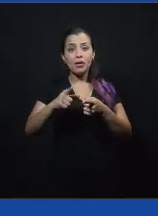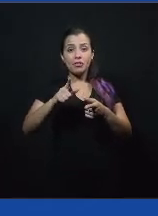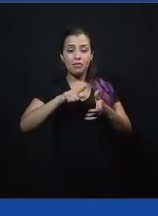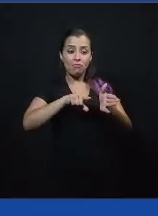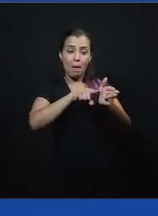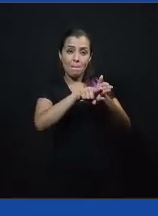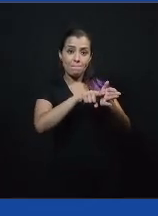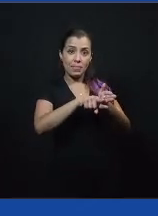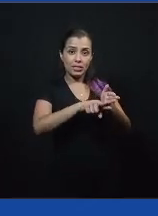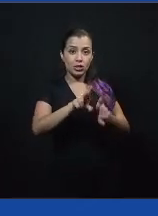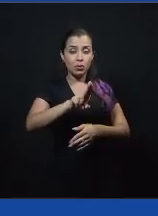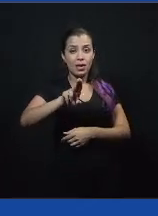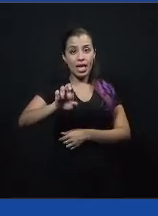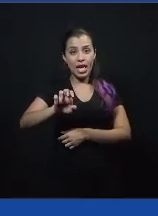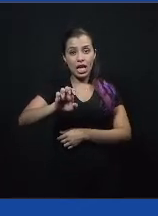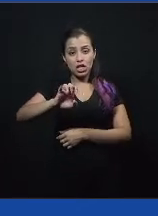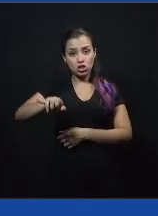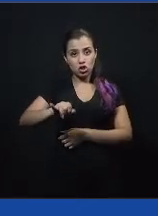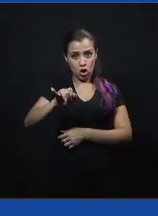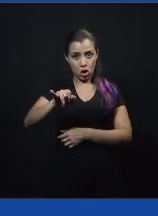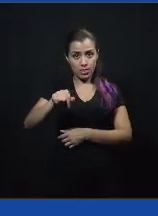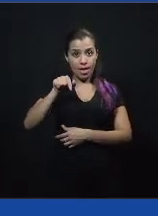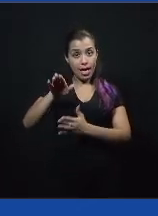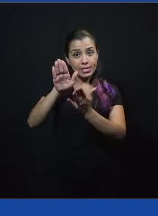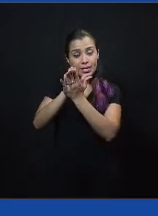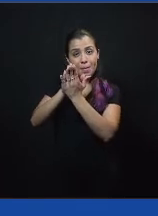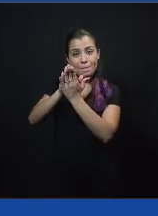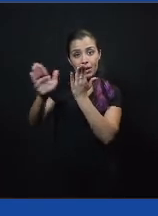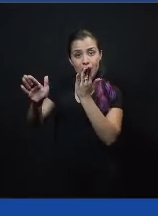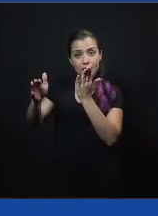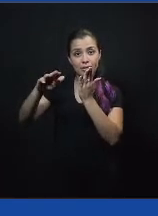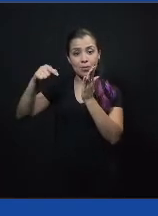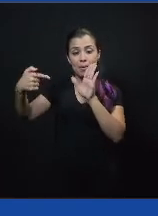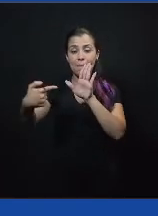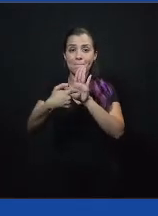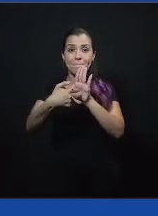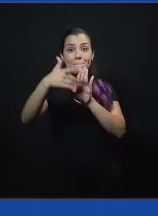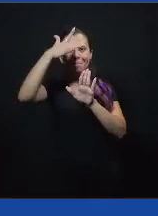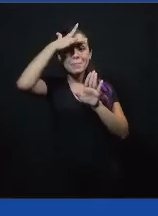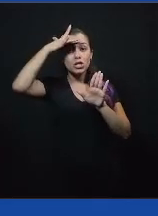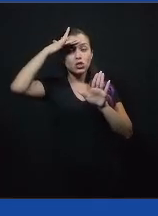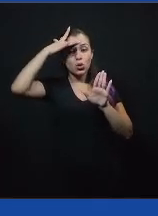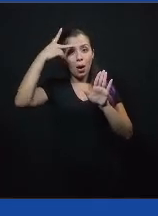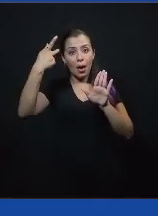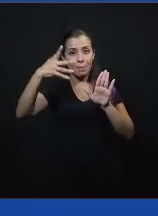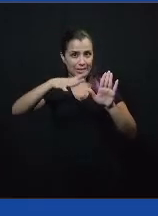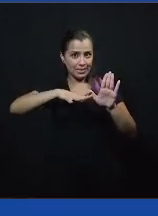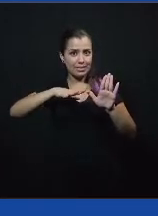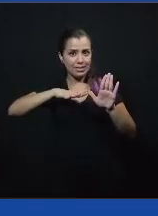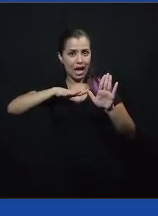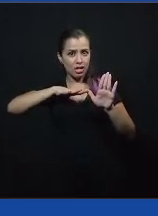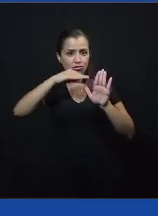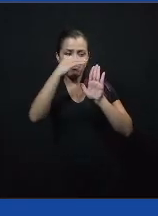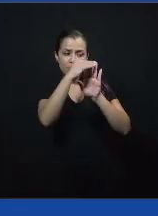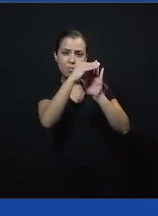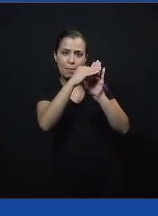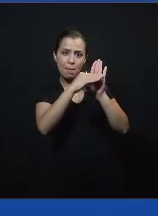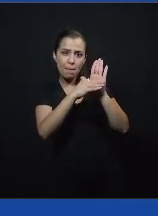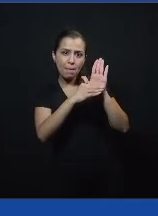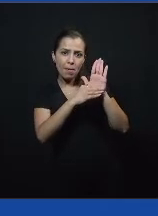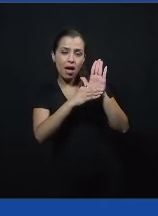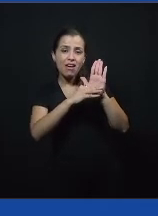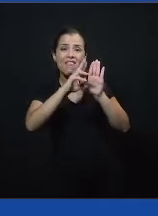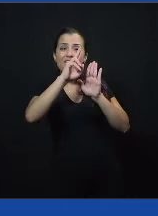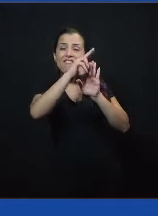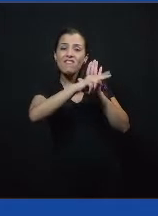plataforma chegar DJ e nessa plataforma são pessoas da cidade que voltava e eles começaram a subir vários problemas que